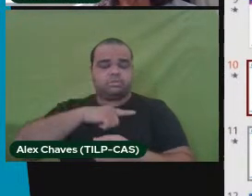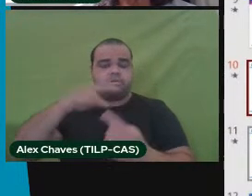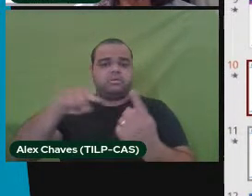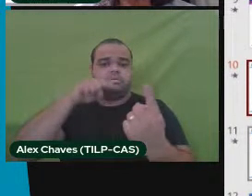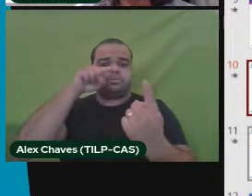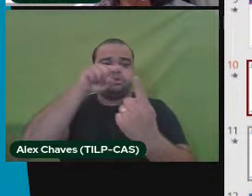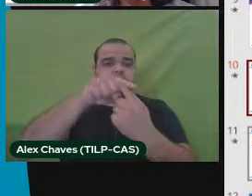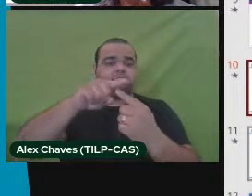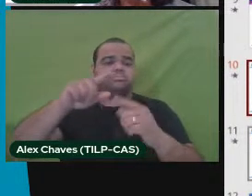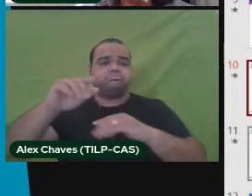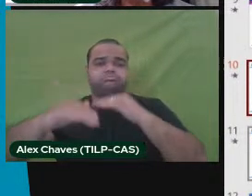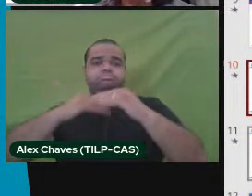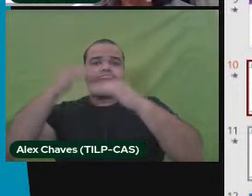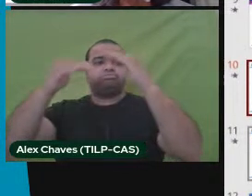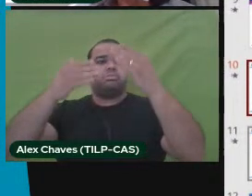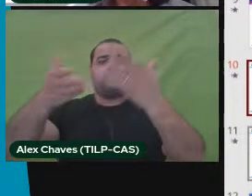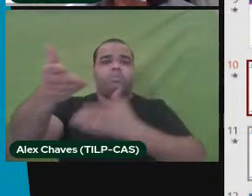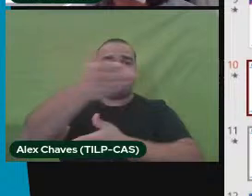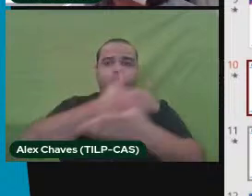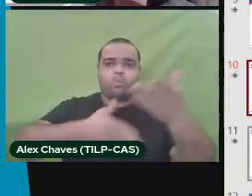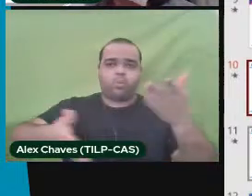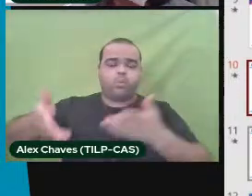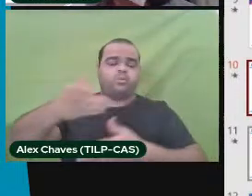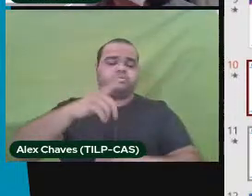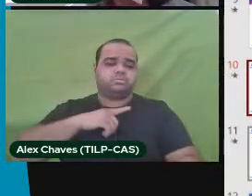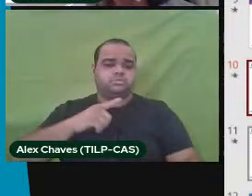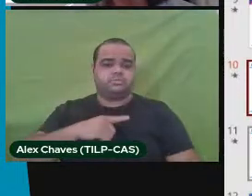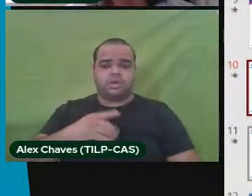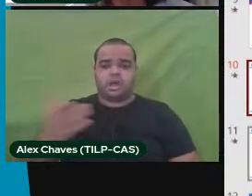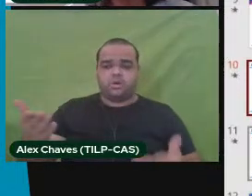de Desenvolvimento Sustentável. Agora nós estamos em